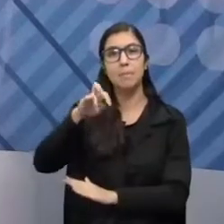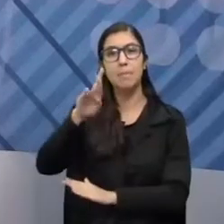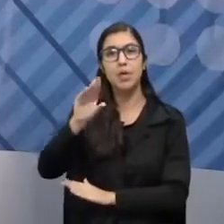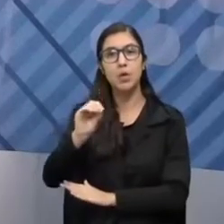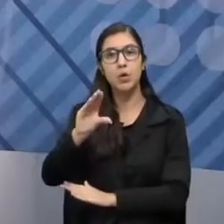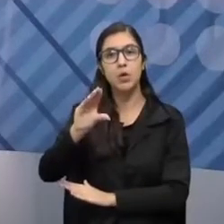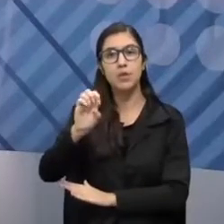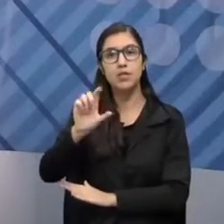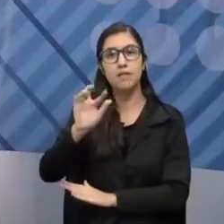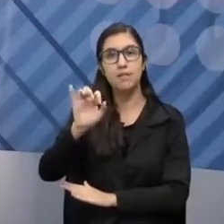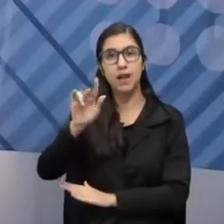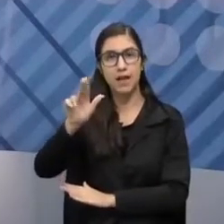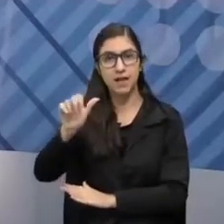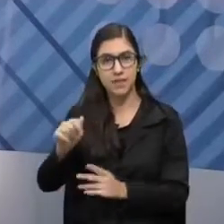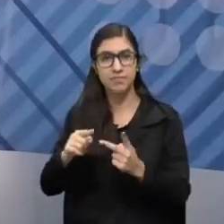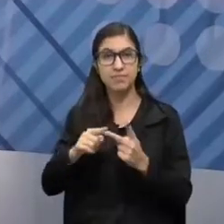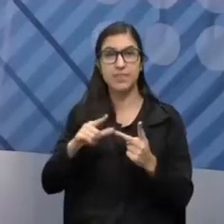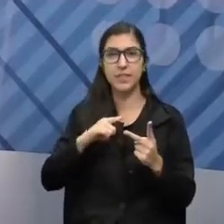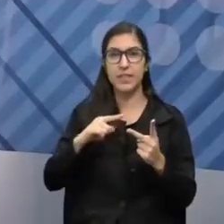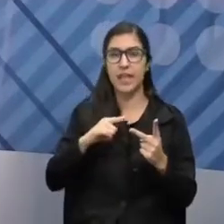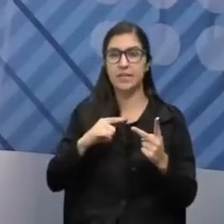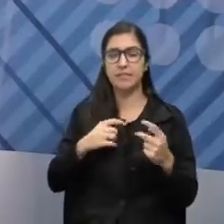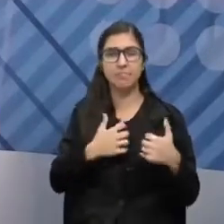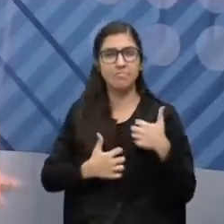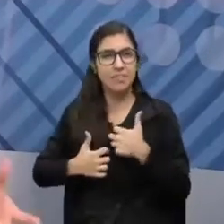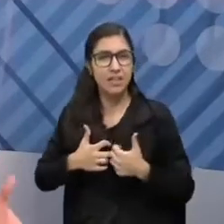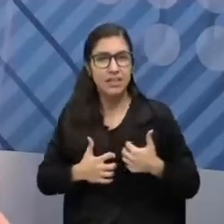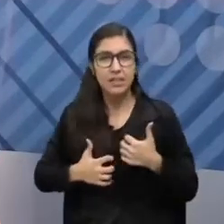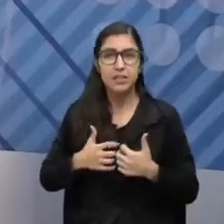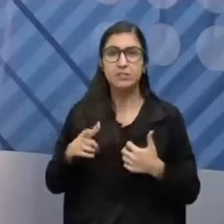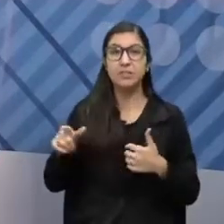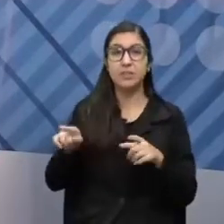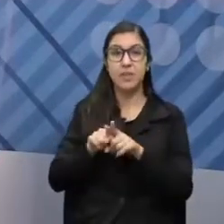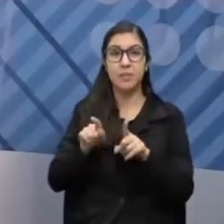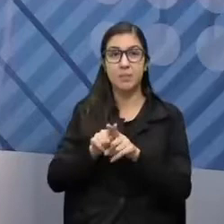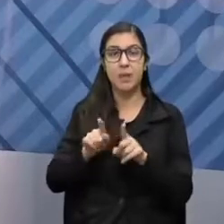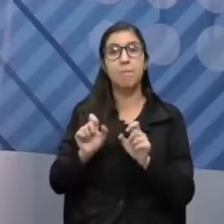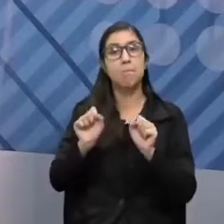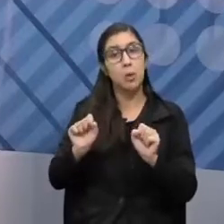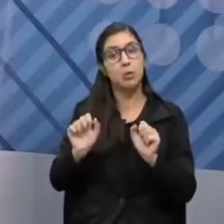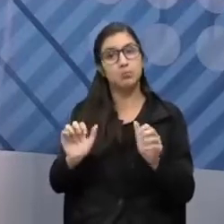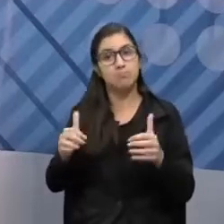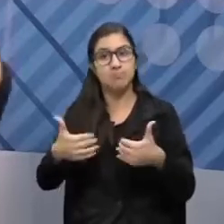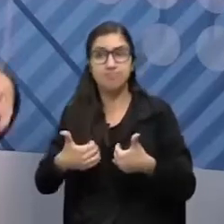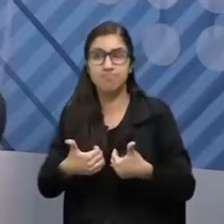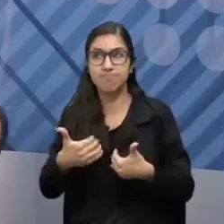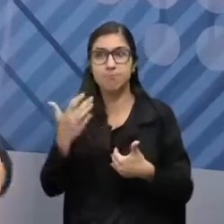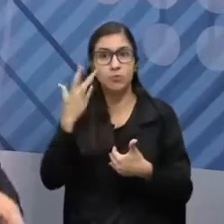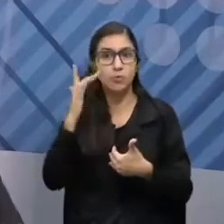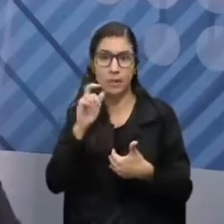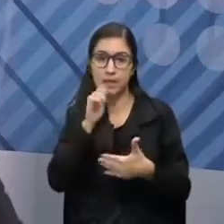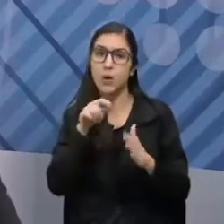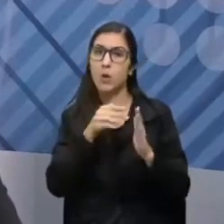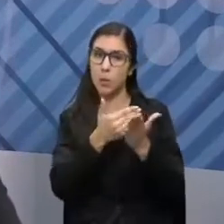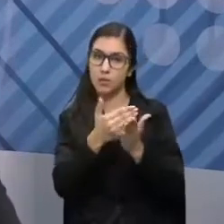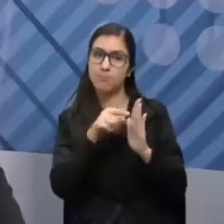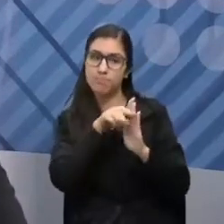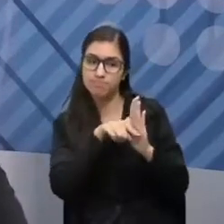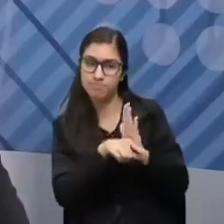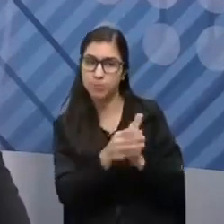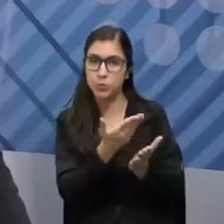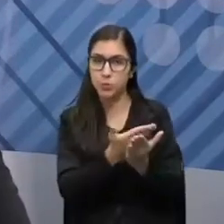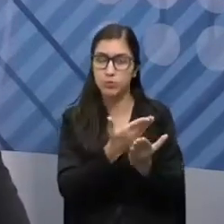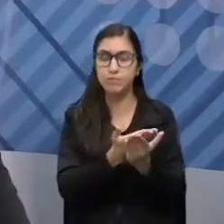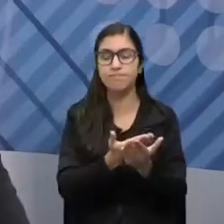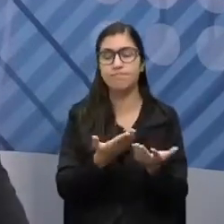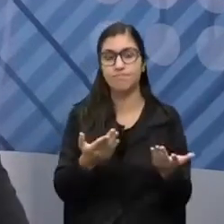hiperativa, ela tem transtorno de ansiedade. Provavelmente ela também esteja dentro do transtorno do espectro autista, em análise. Então,